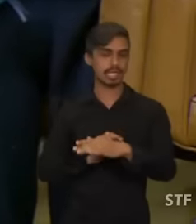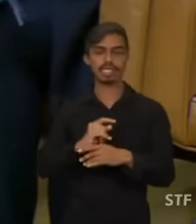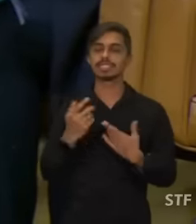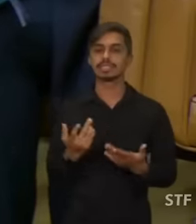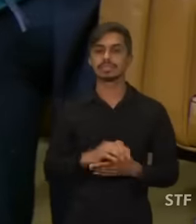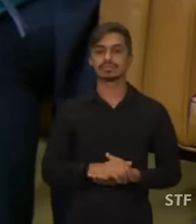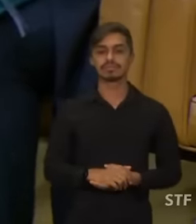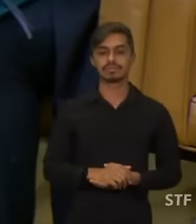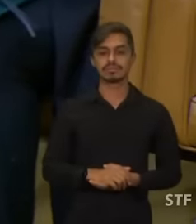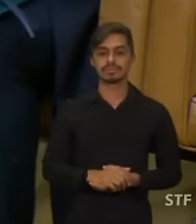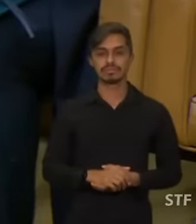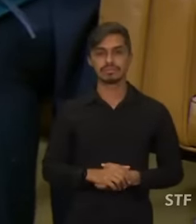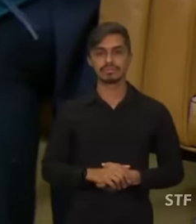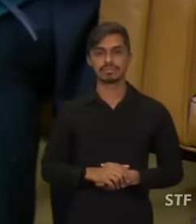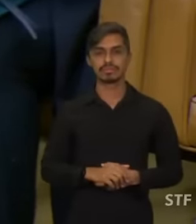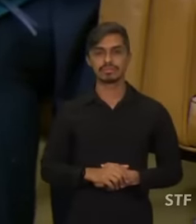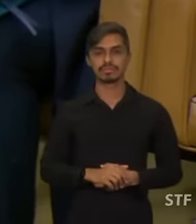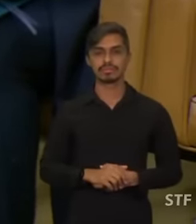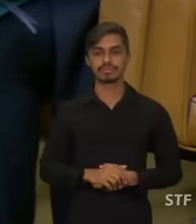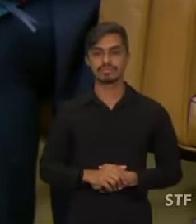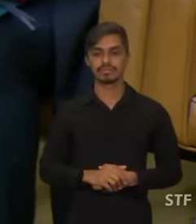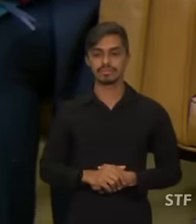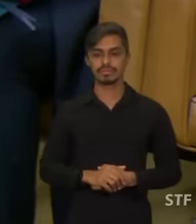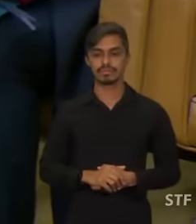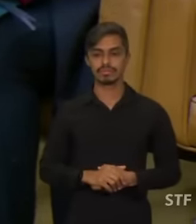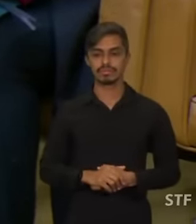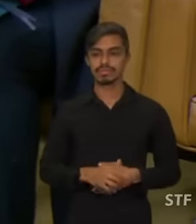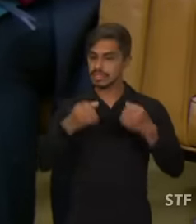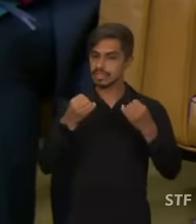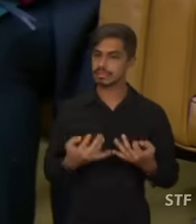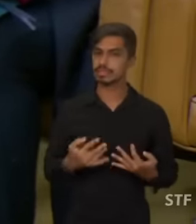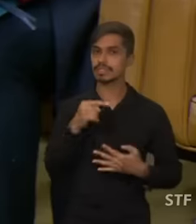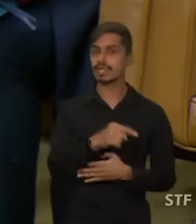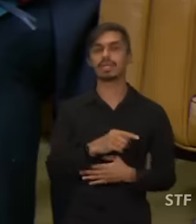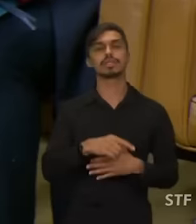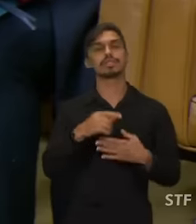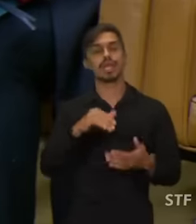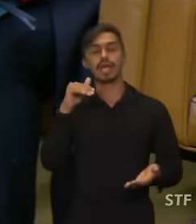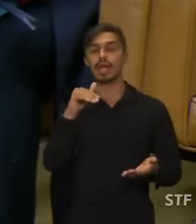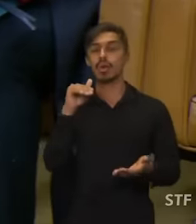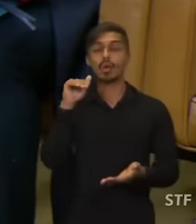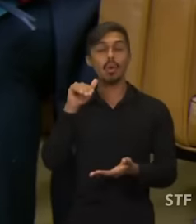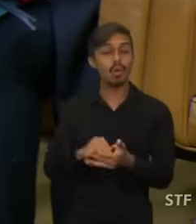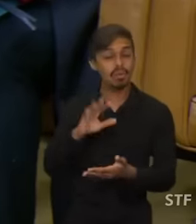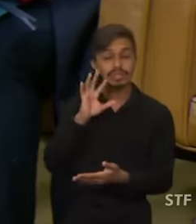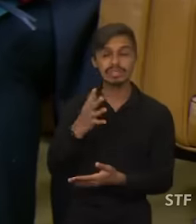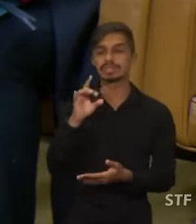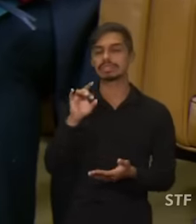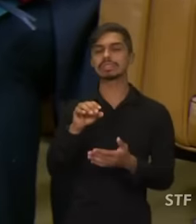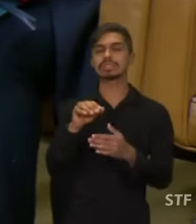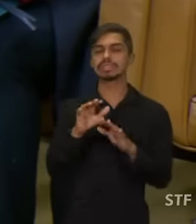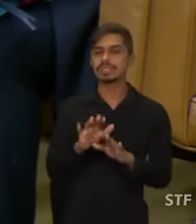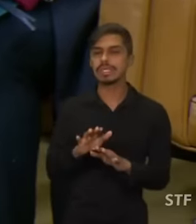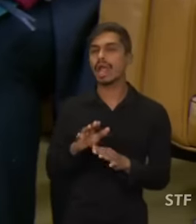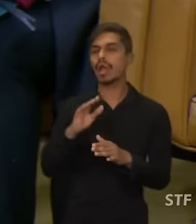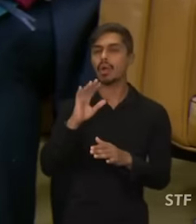regime de internato. Deixando claro, por exemplo, que este regime de internato será a última das últimas opções, a última das últimas